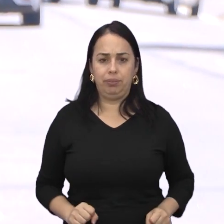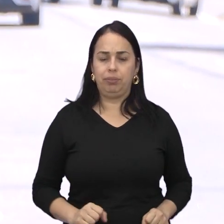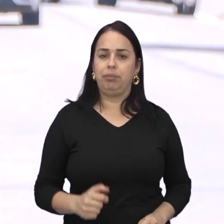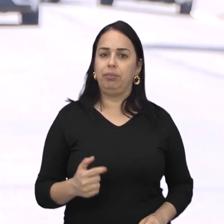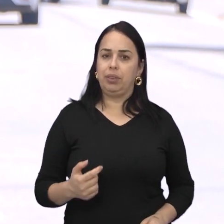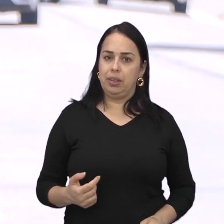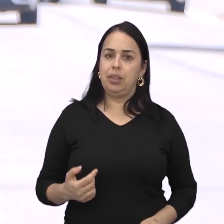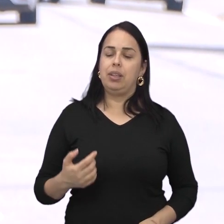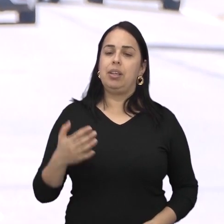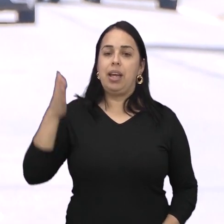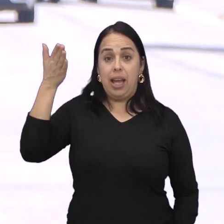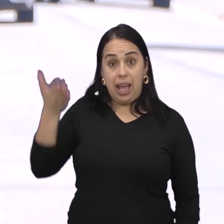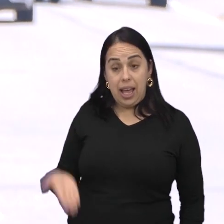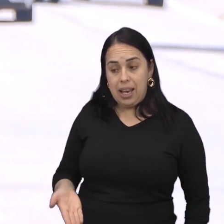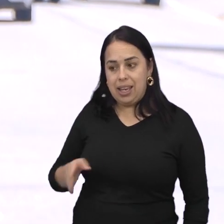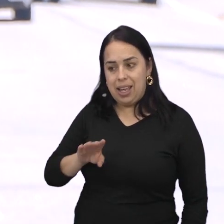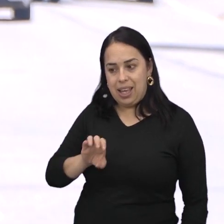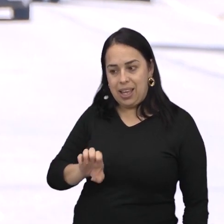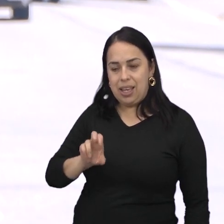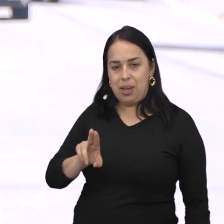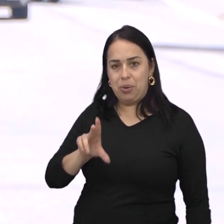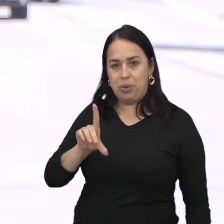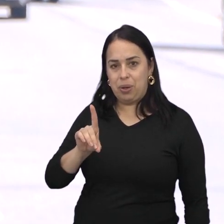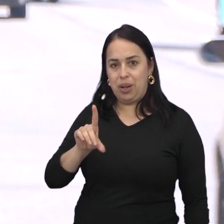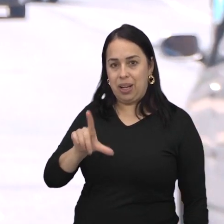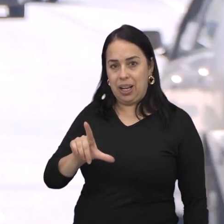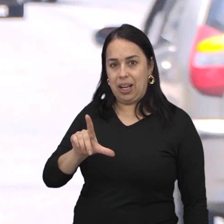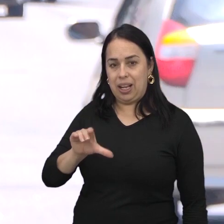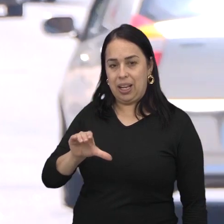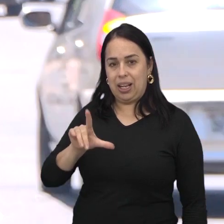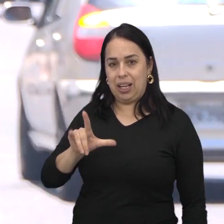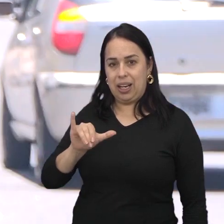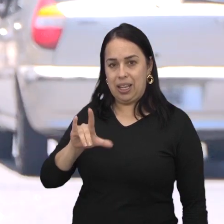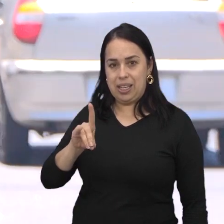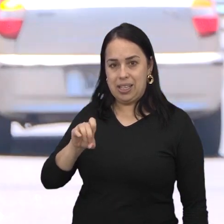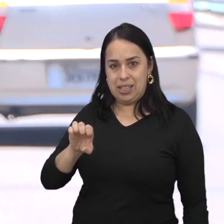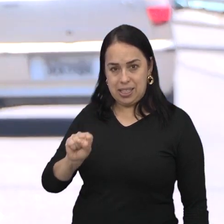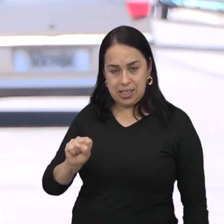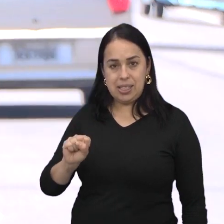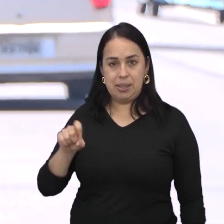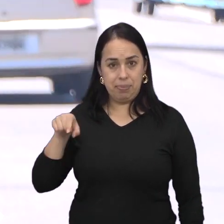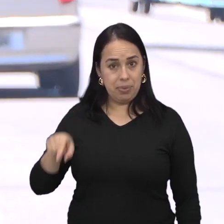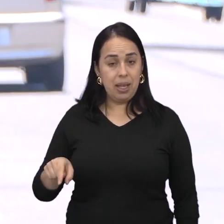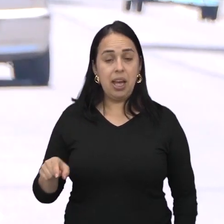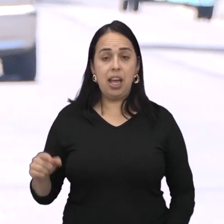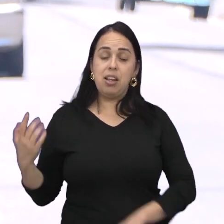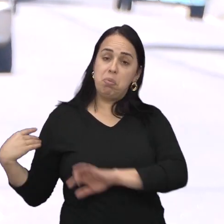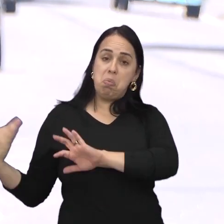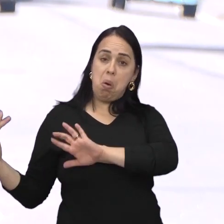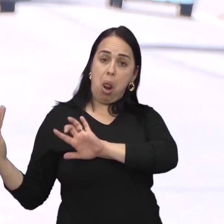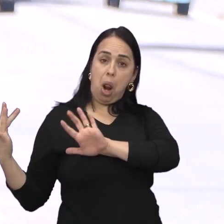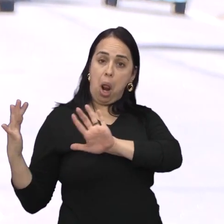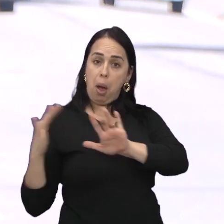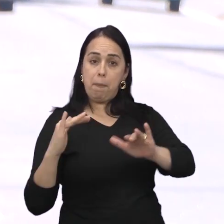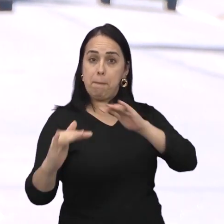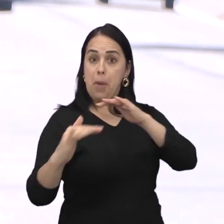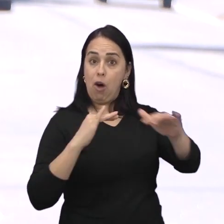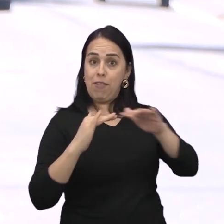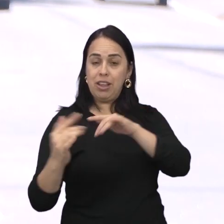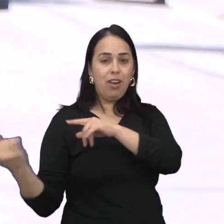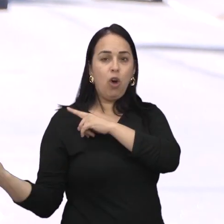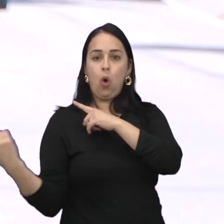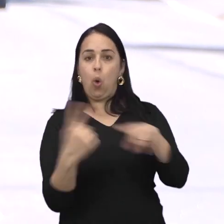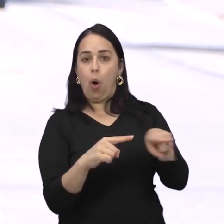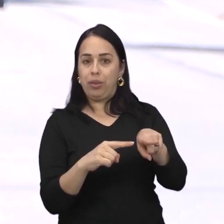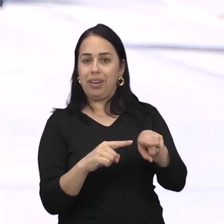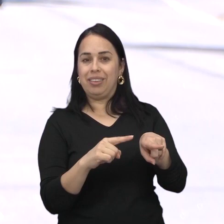foi um dos 4 estudantes que ficaram conhecidos como mártires de 1932. Eles participavam de um movimento